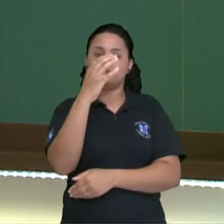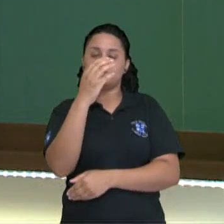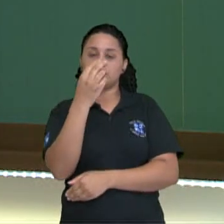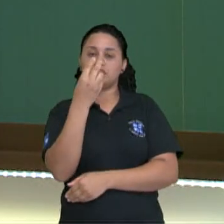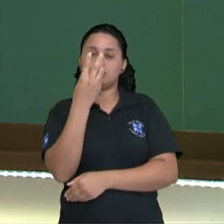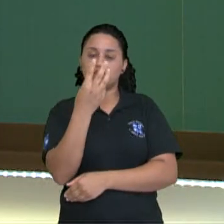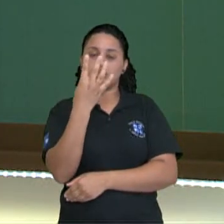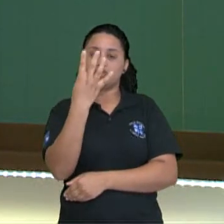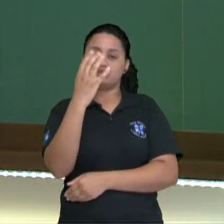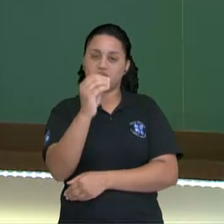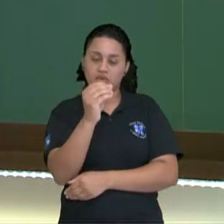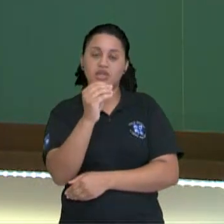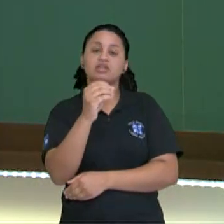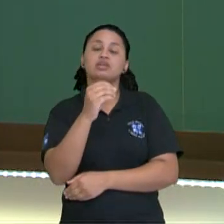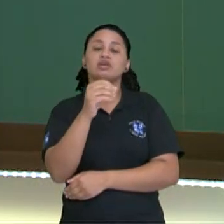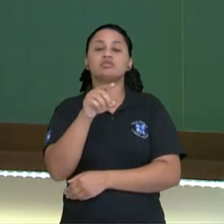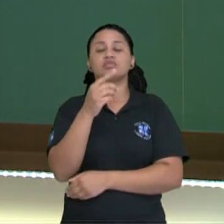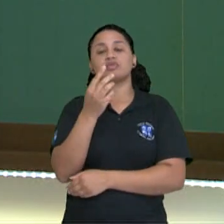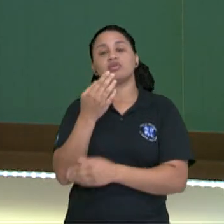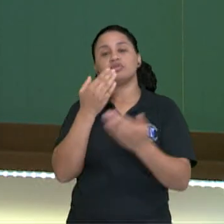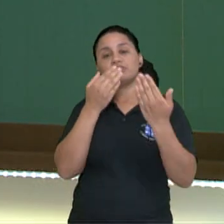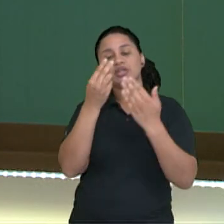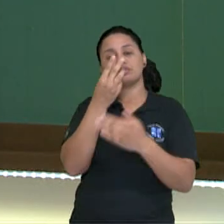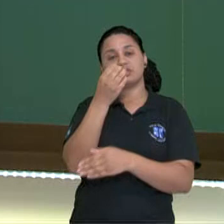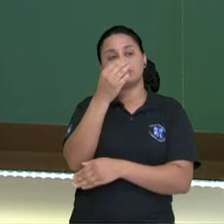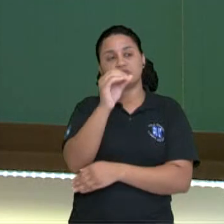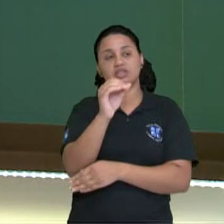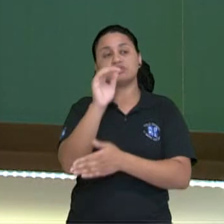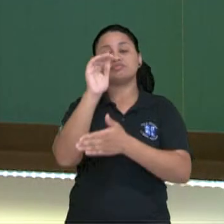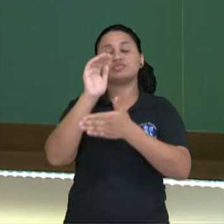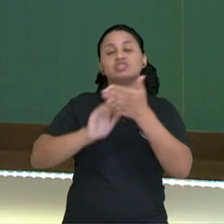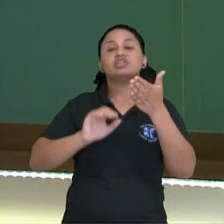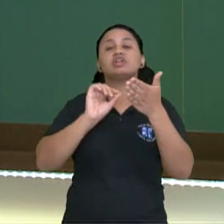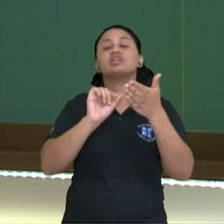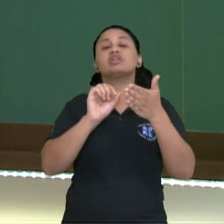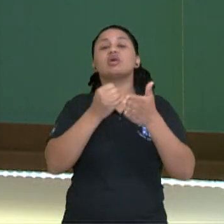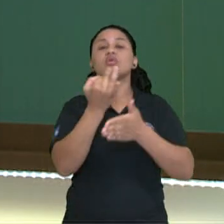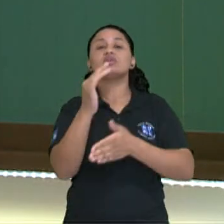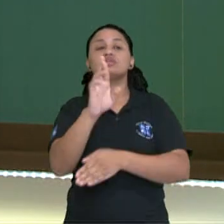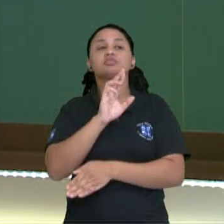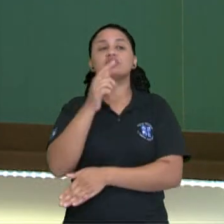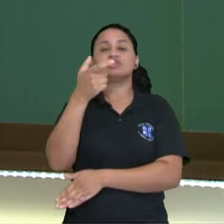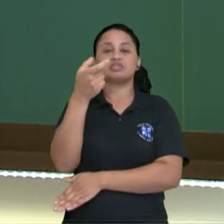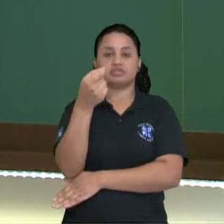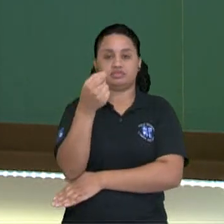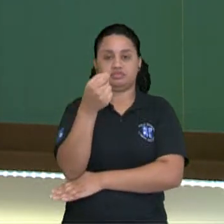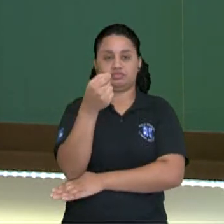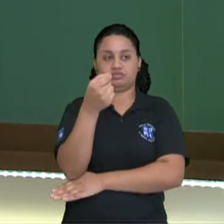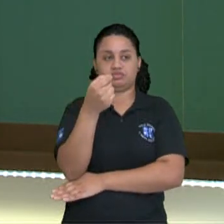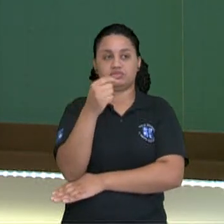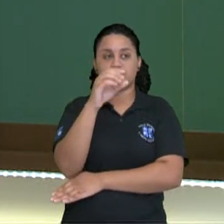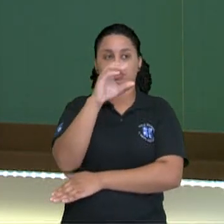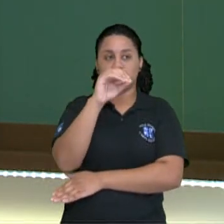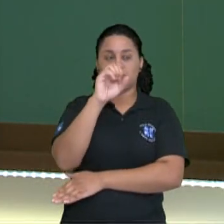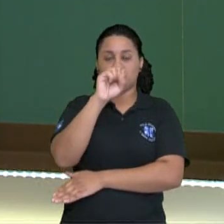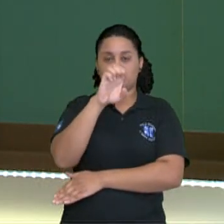ângulo de 360, a diferença entre eles é de 20 graus. Então, quer dizer que o cosseno